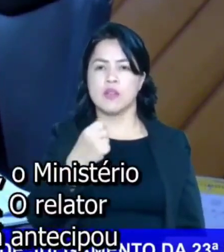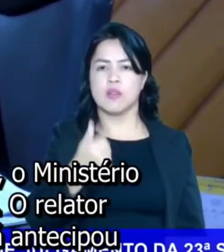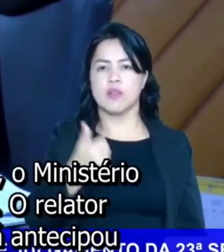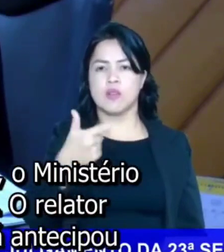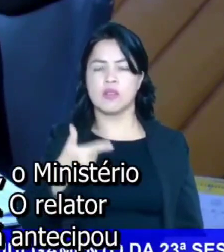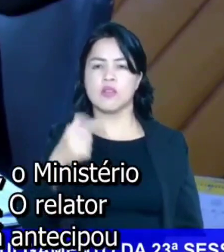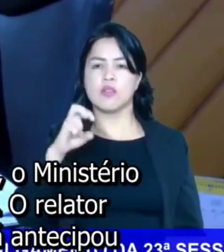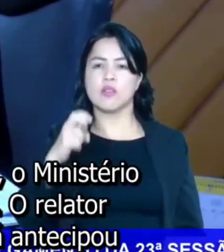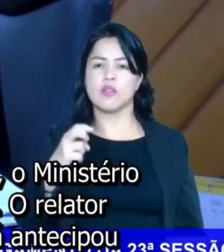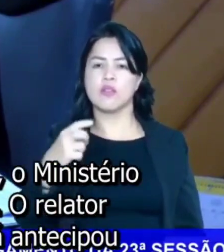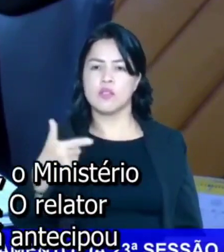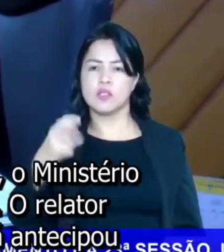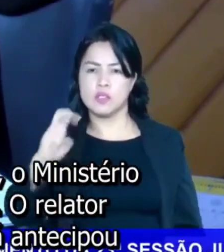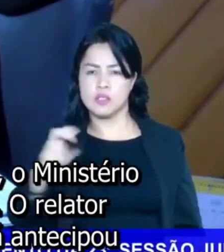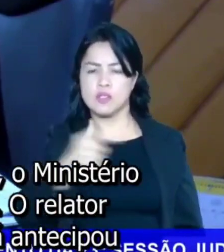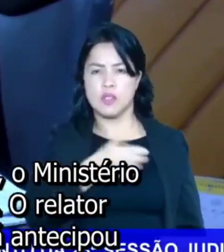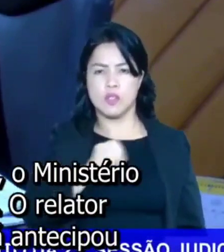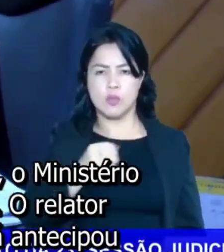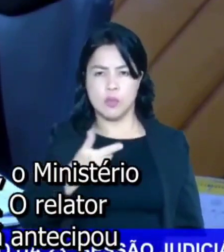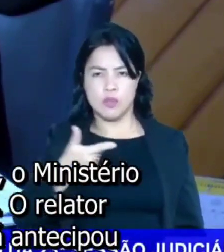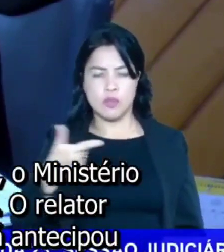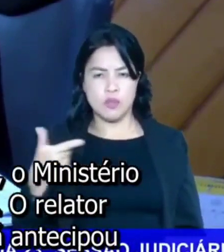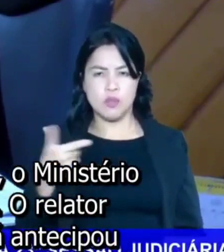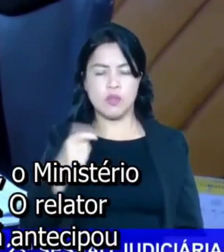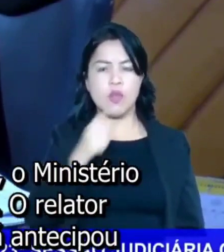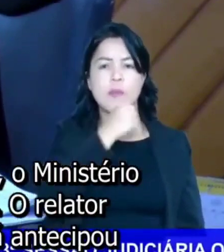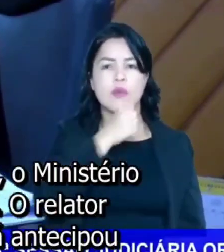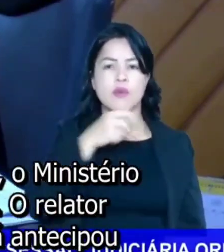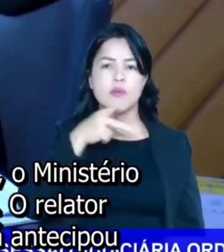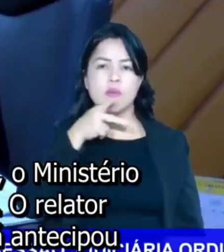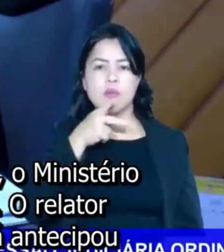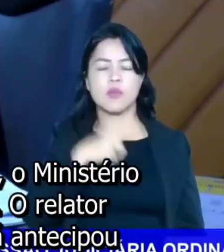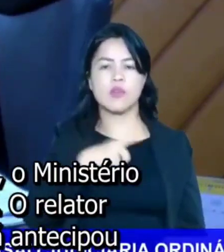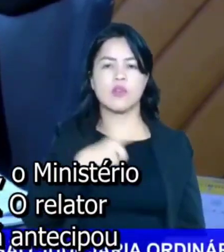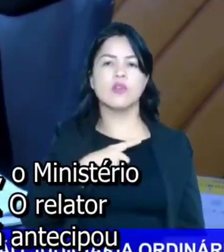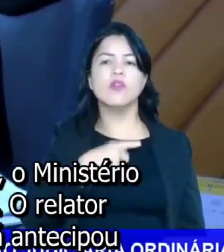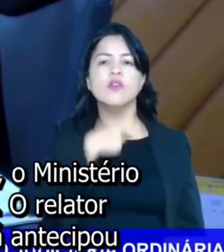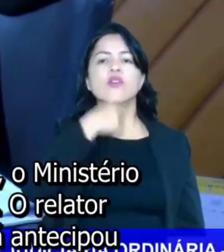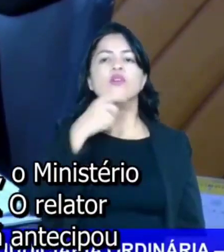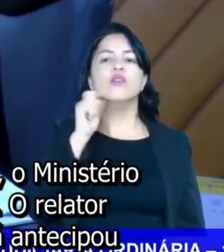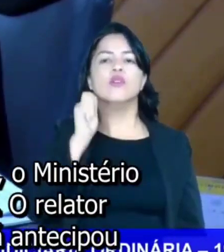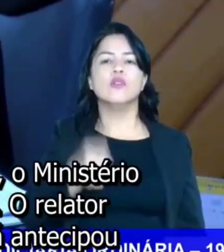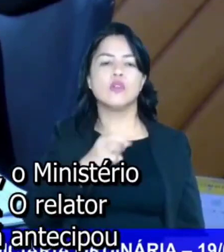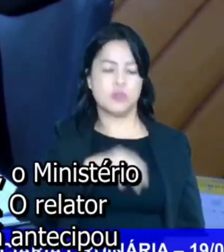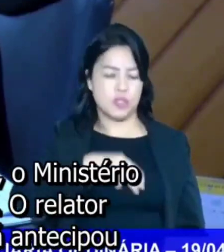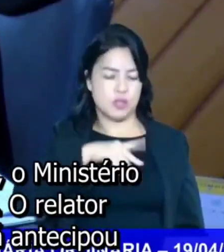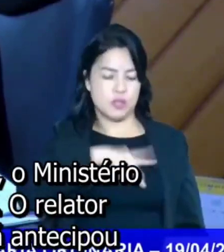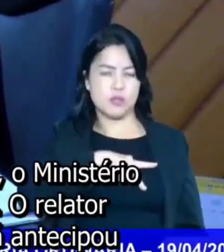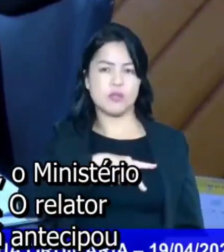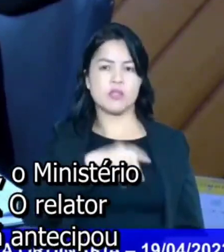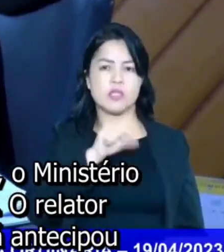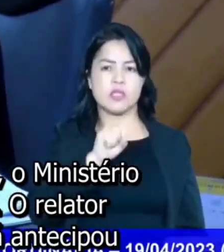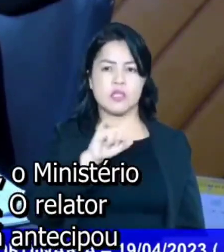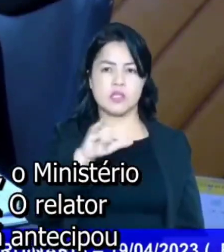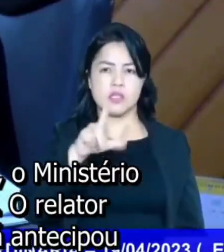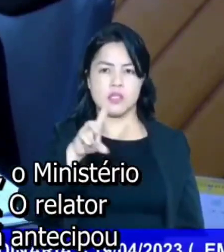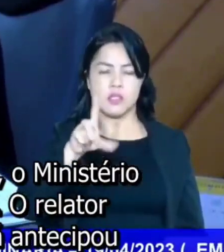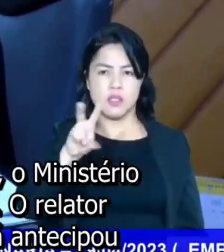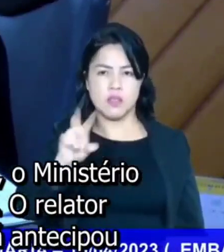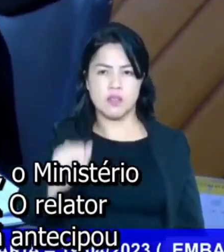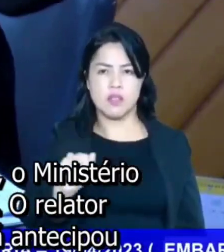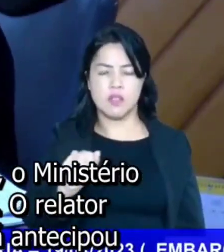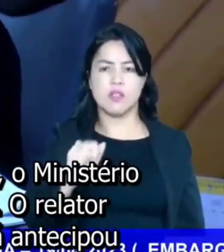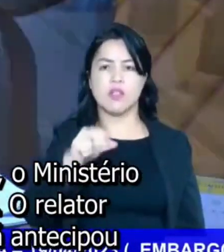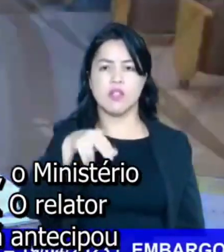de 2022, origem em Macapá, embargante o Ministério Público Eleitoral, embargada Silvia Nobre Lopes. O relator está